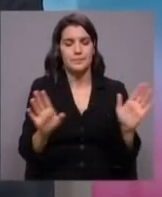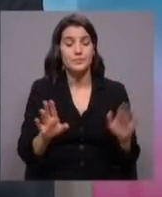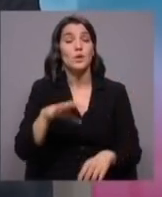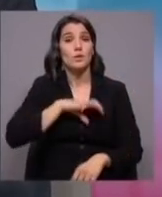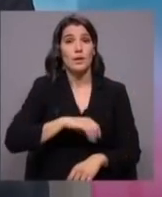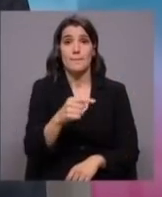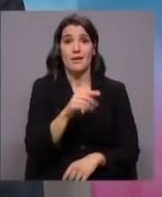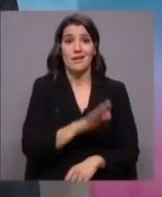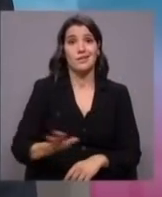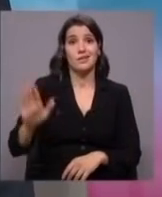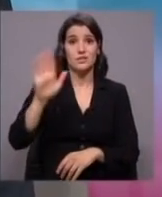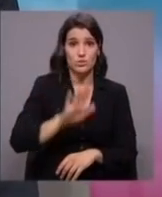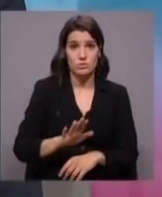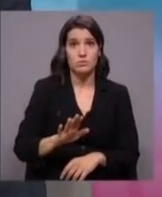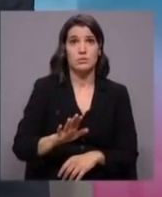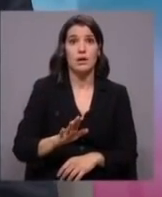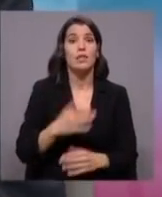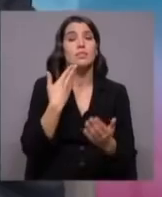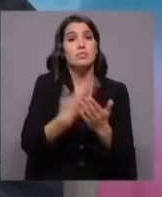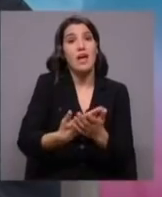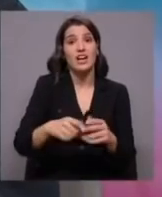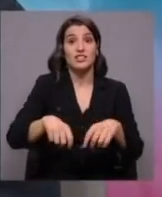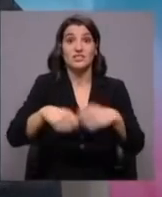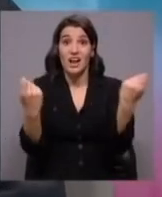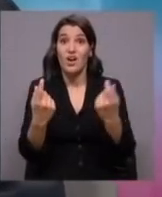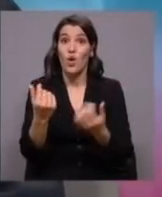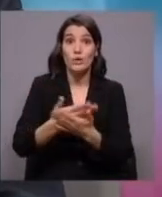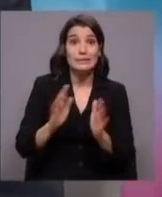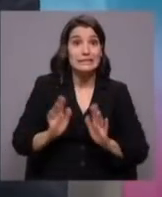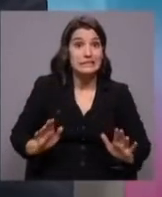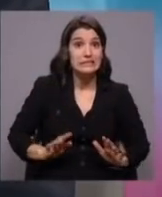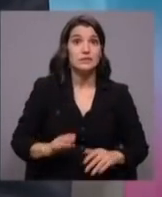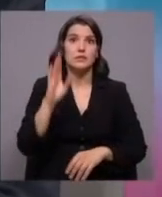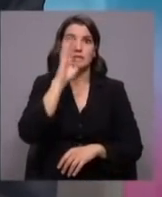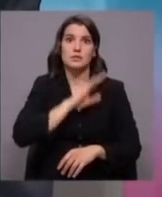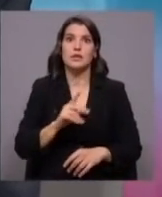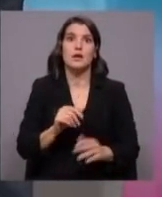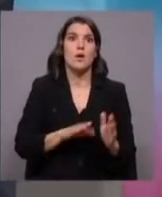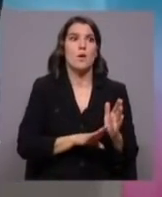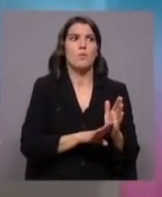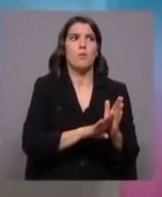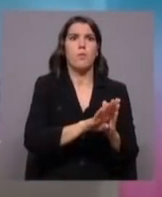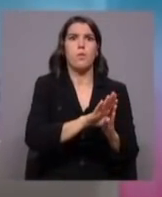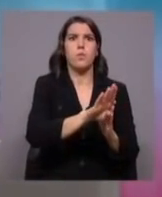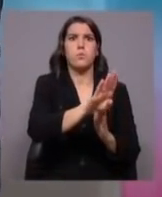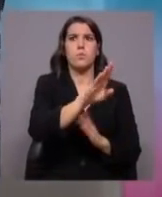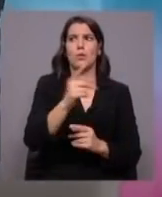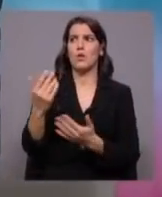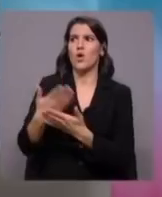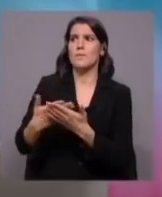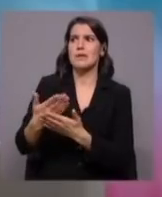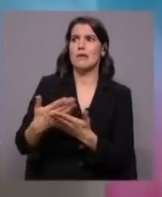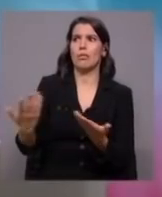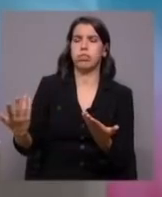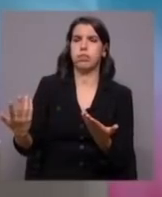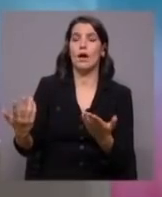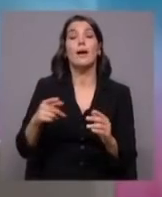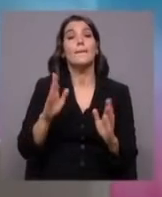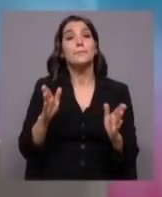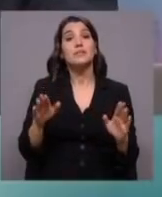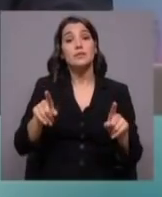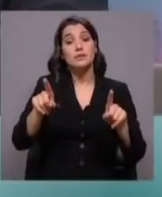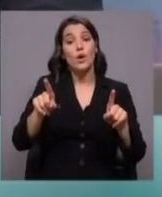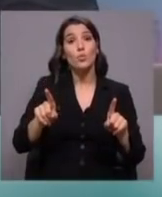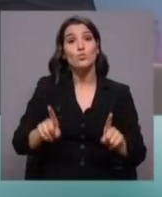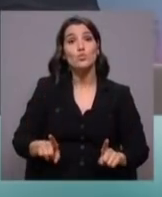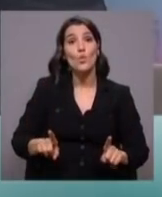nacional, para não ser nocivo à economia quando tem um crescimento muito alto, tem de estar de acordo com a economia. Claro. Aquilo que gerou o